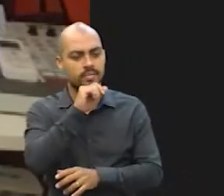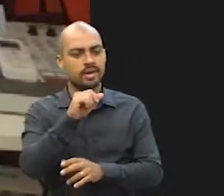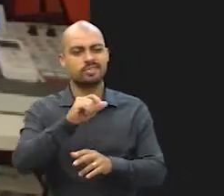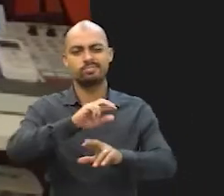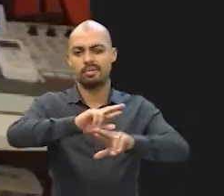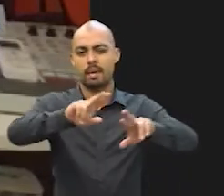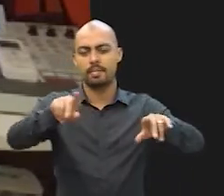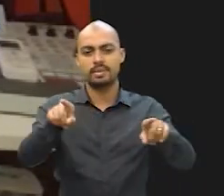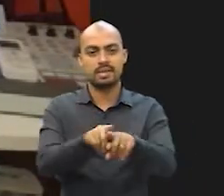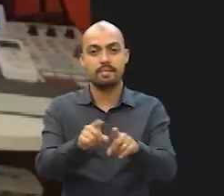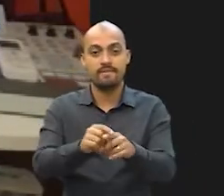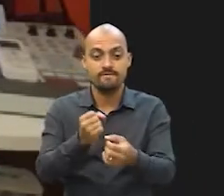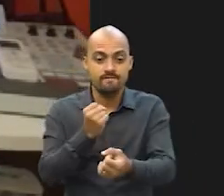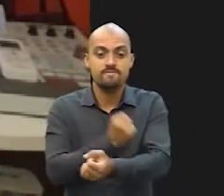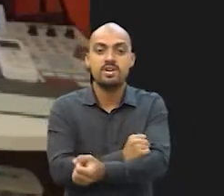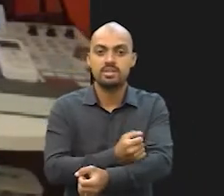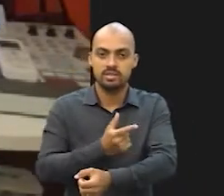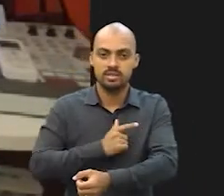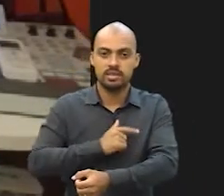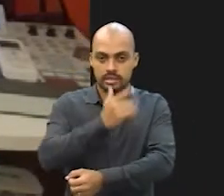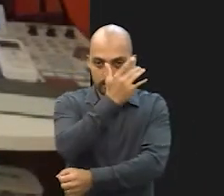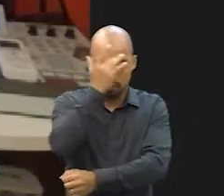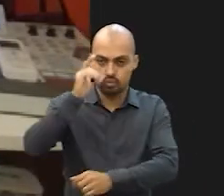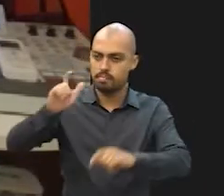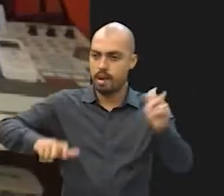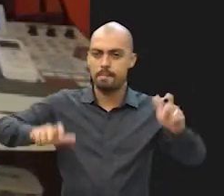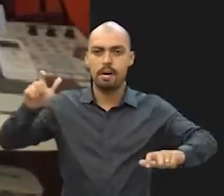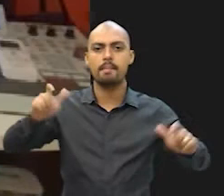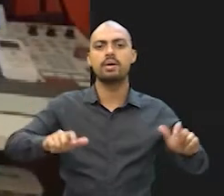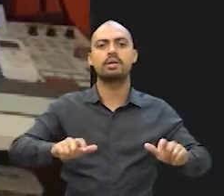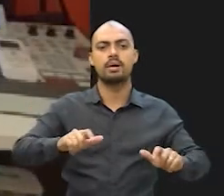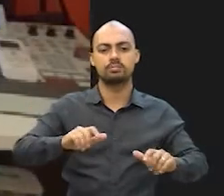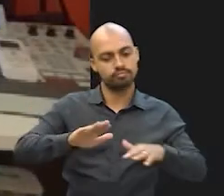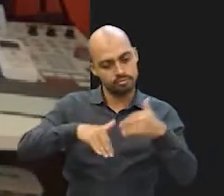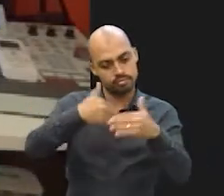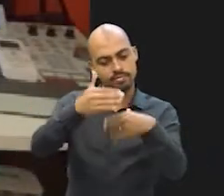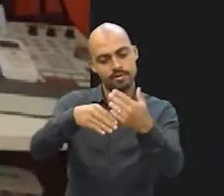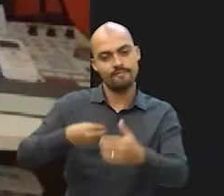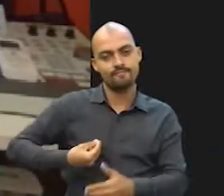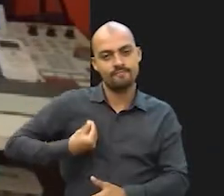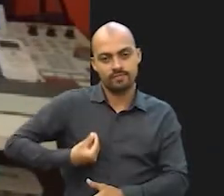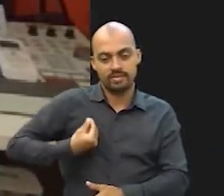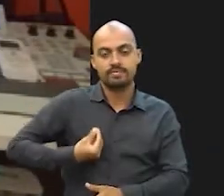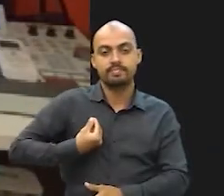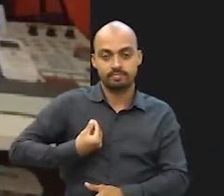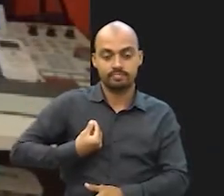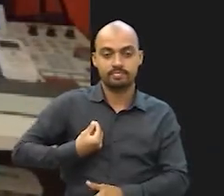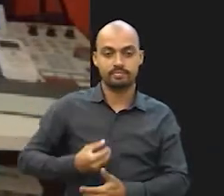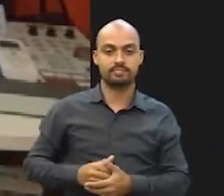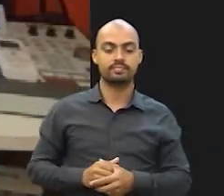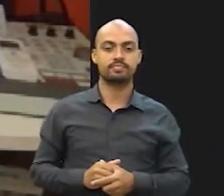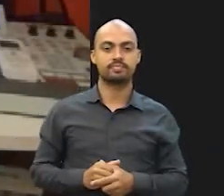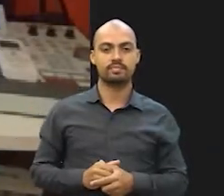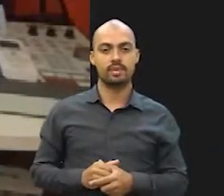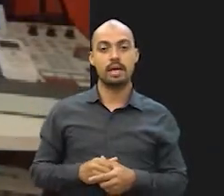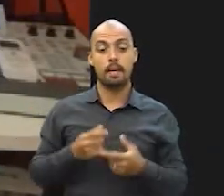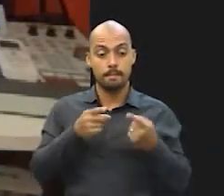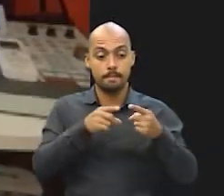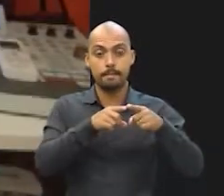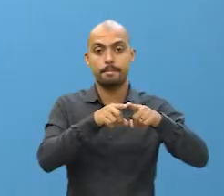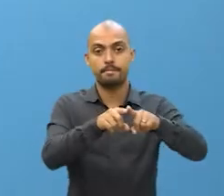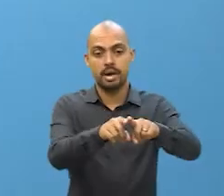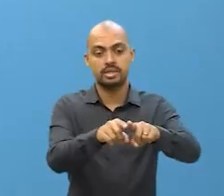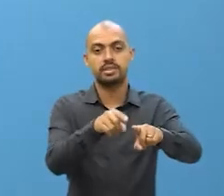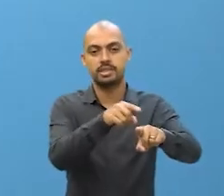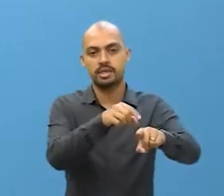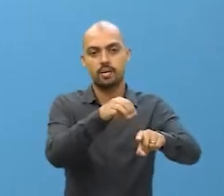os vícios amorosos que as pessoas acabam desenvolvendo ao longo da vida. E eu já tenho uma parceria musical com a